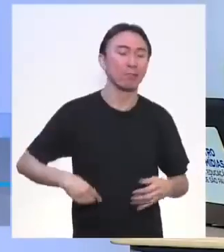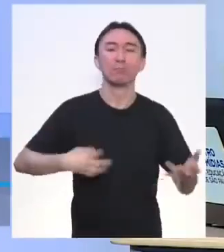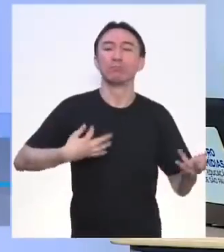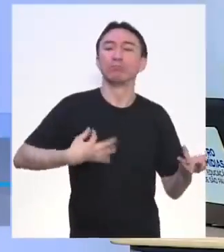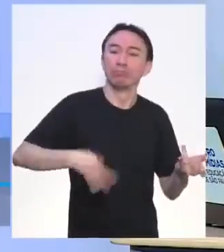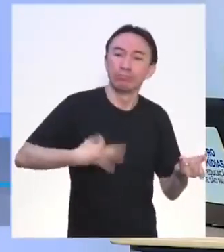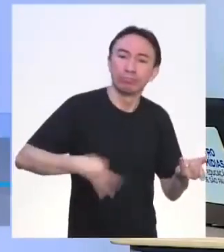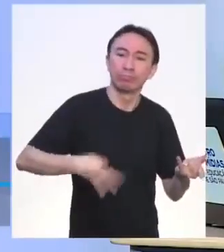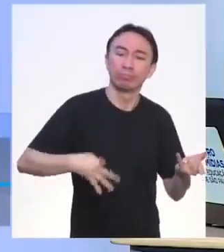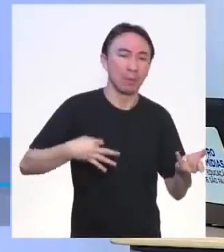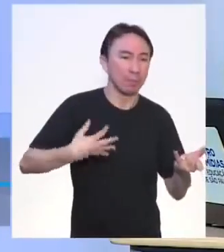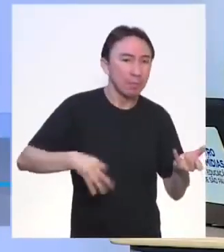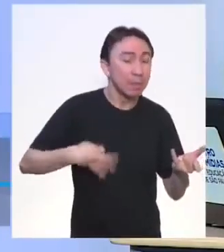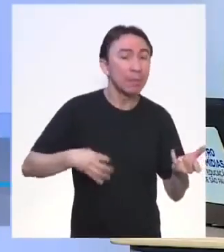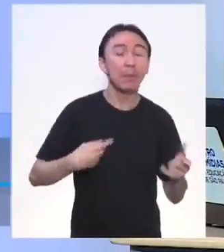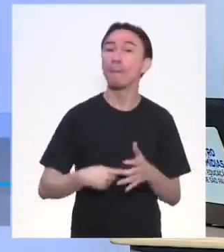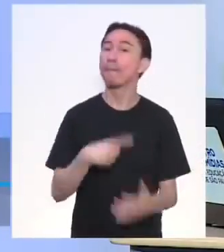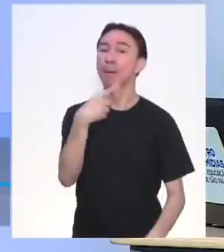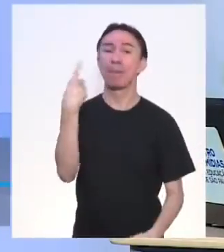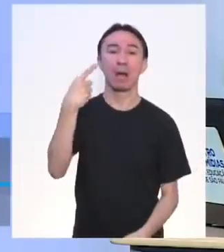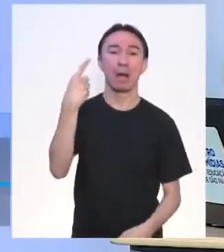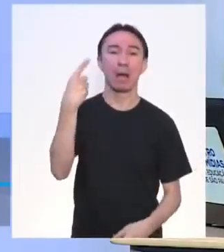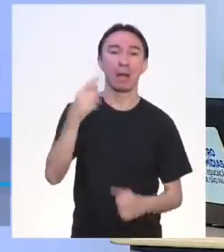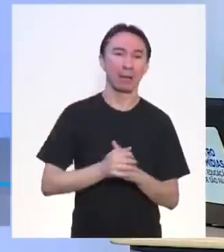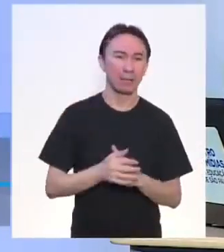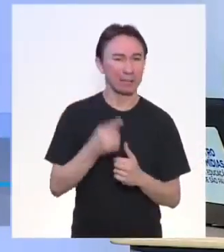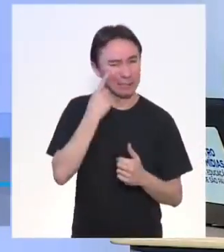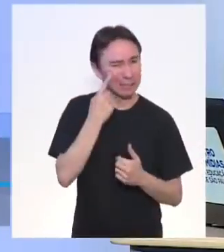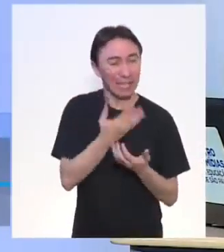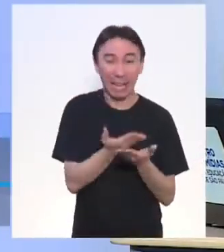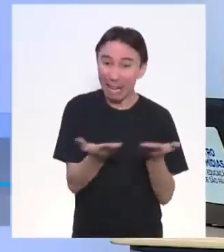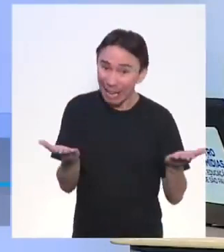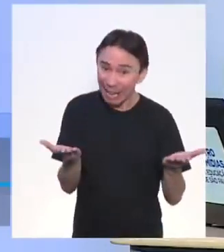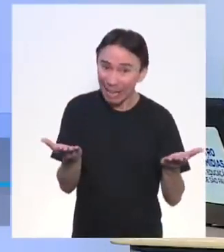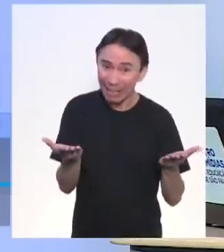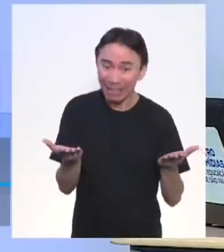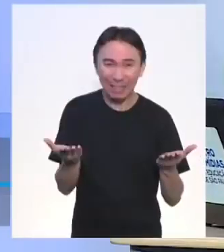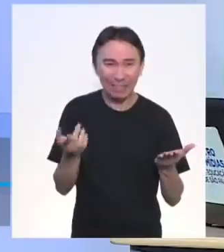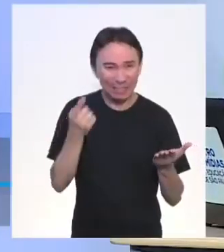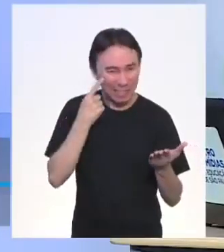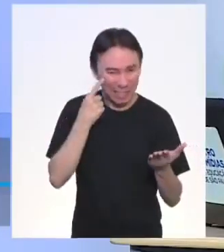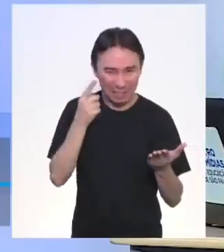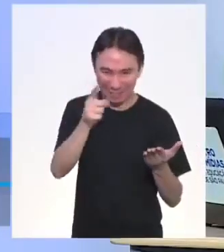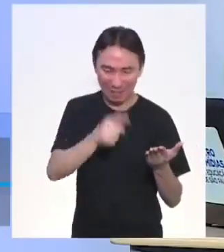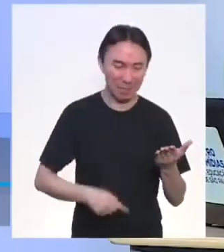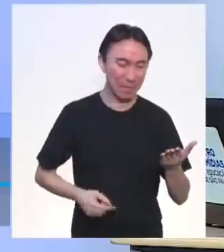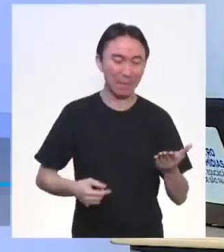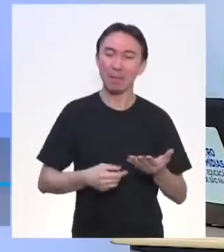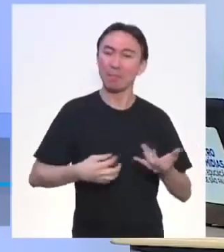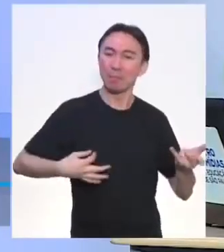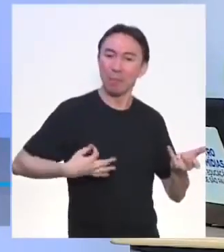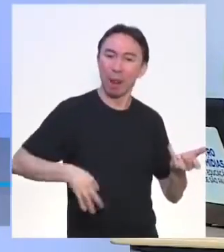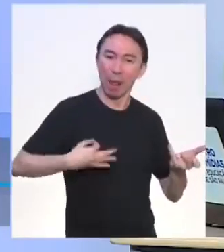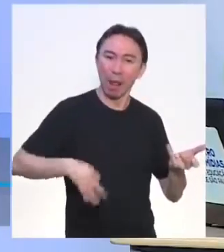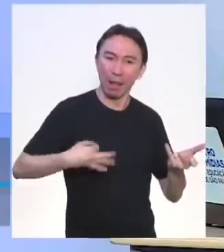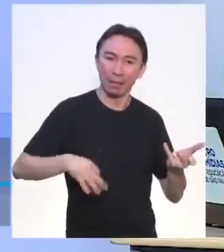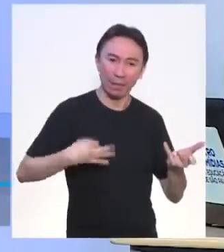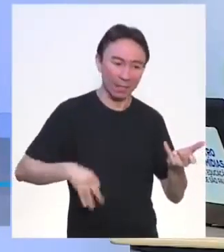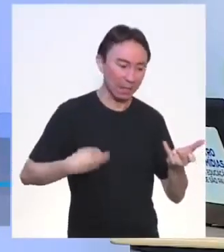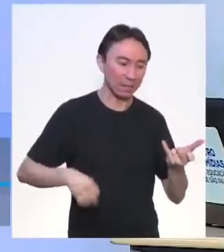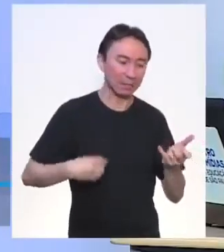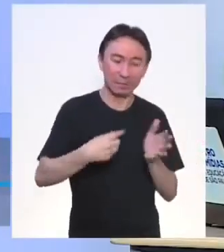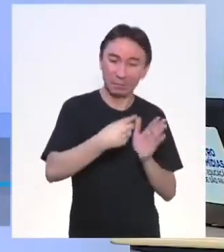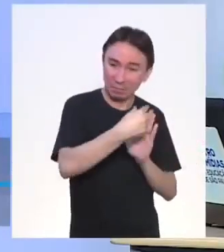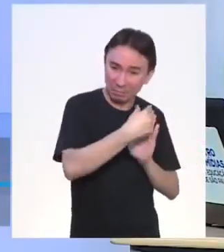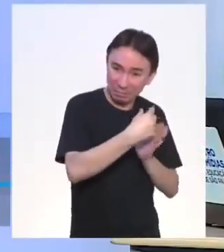dos instrumentos de corda. Interessante, né? O do violão, não tem no braço do violão essas marcas, né, que a